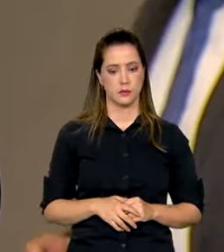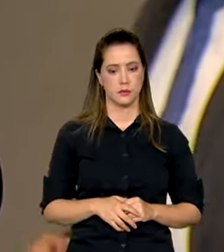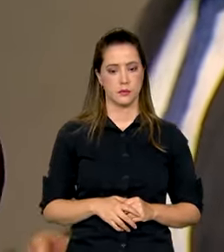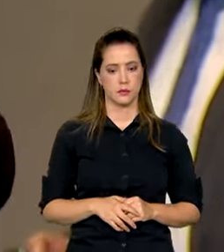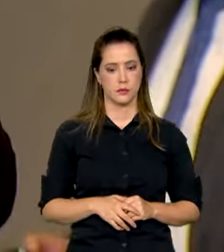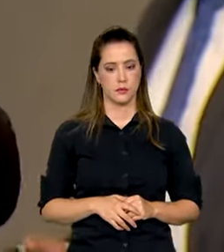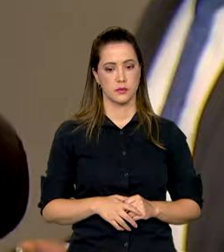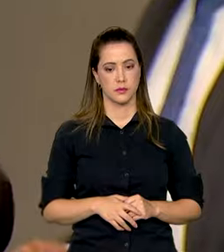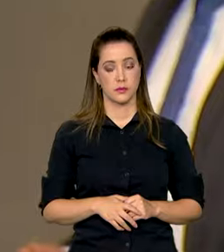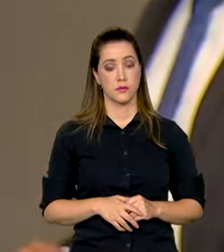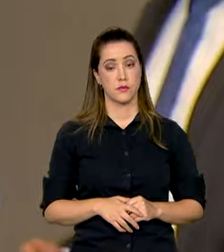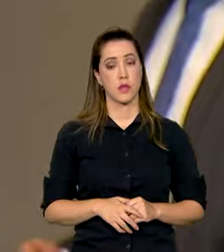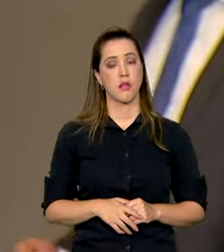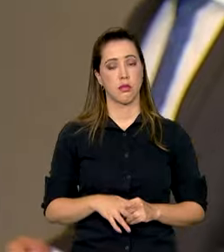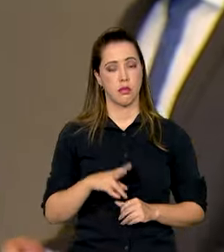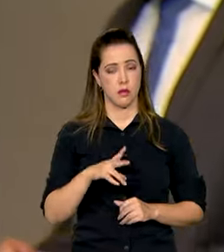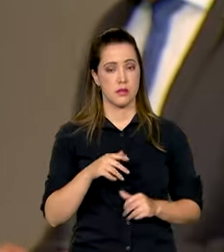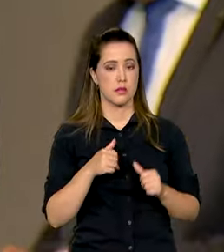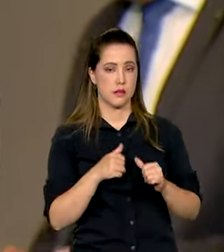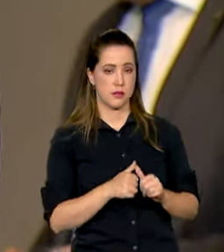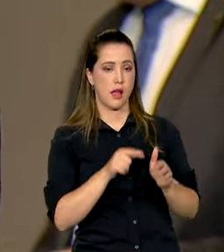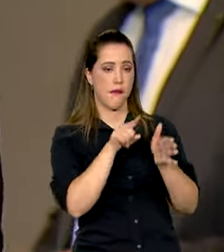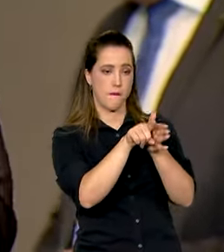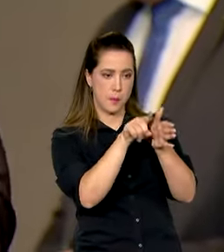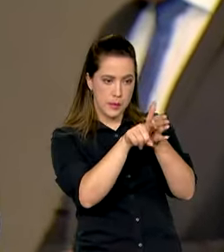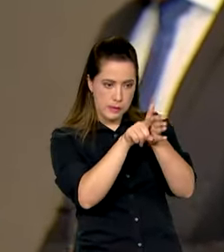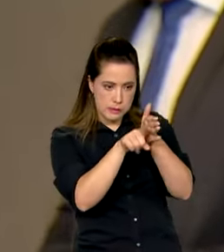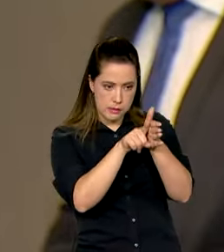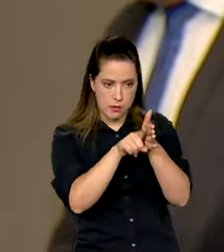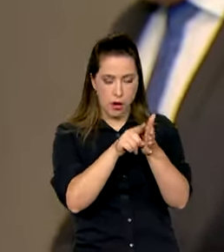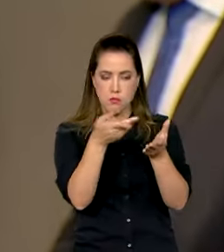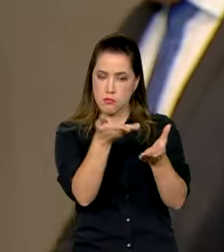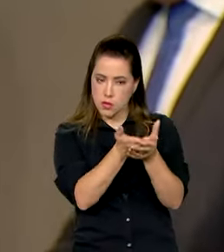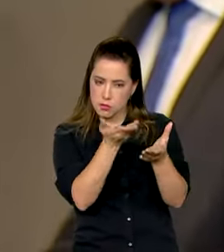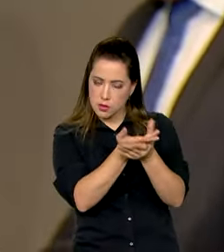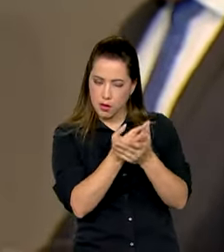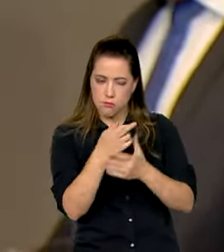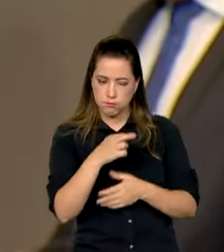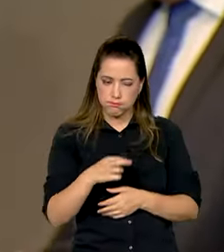ainda se está investigando, inclusive, quem é o principal responsável por isso,